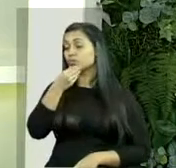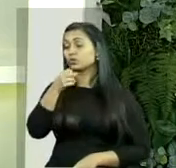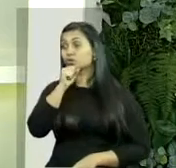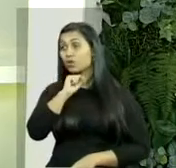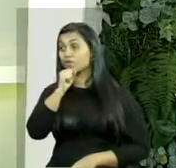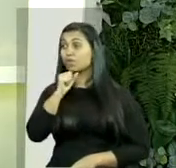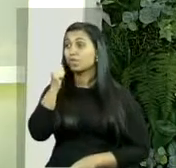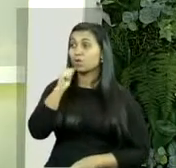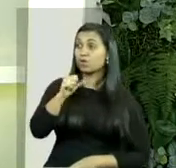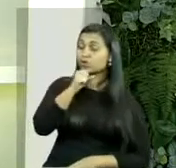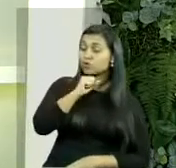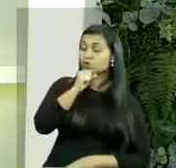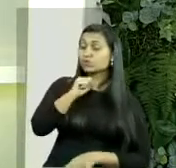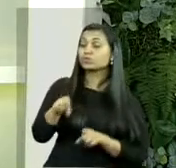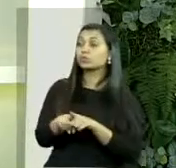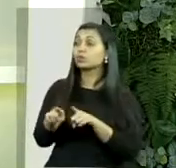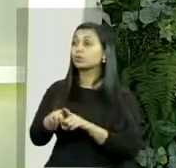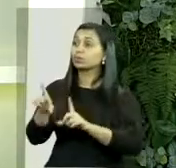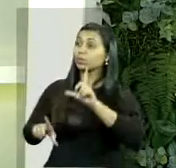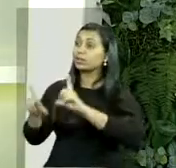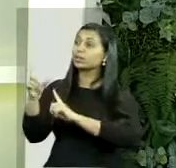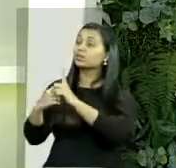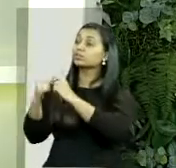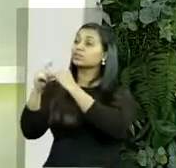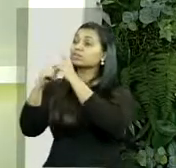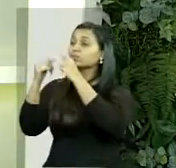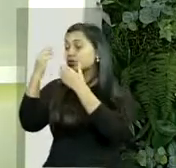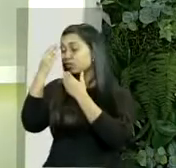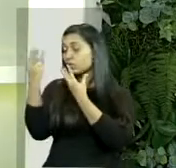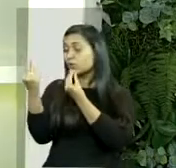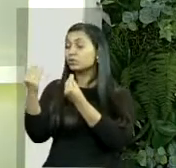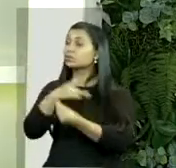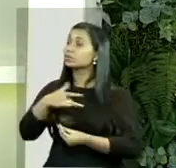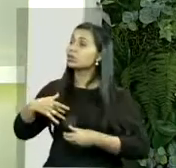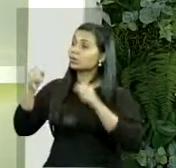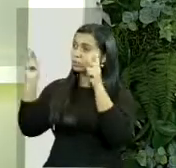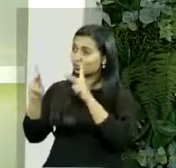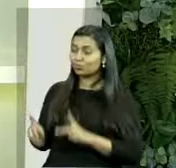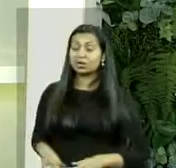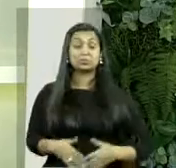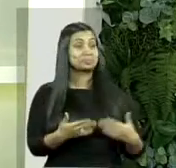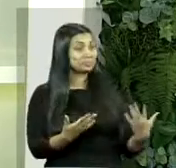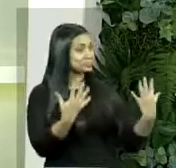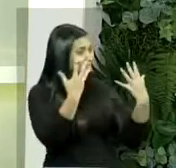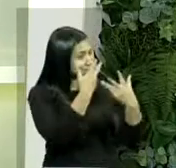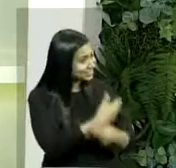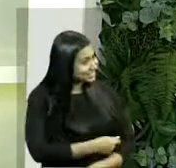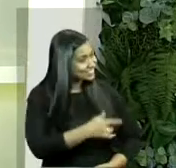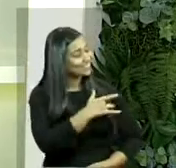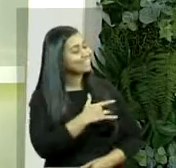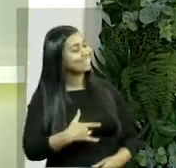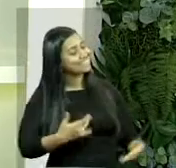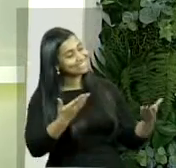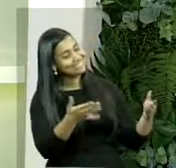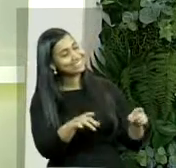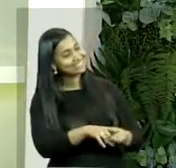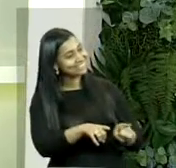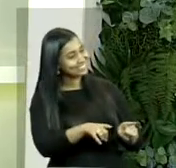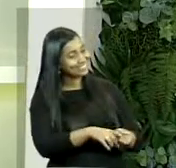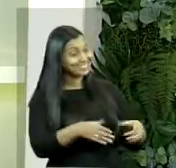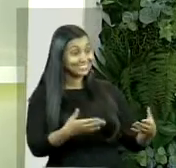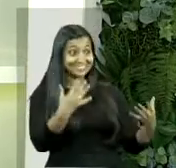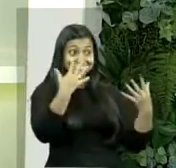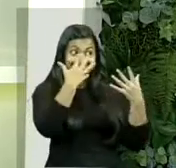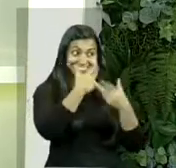avós e pela Rede Vida, muita saúde e paz. Ô, minha linda, muita saúde e paz para você também.